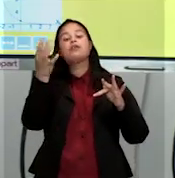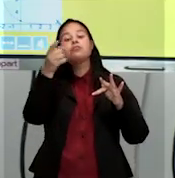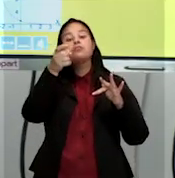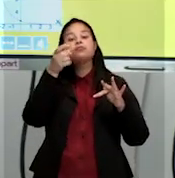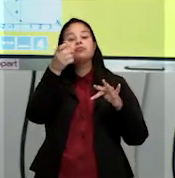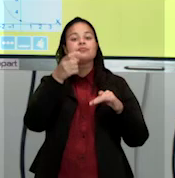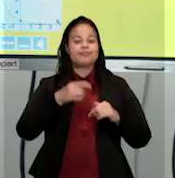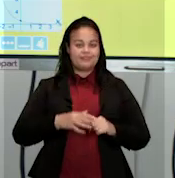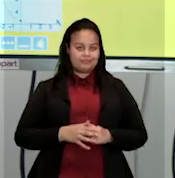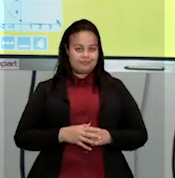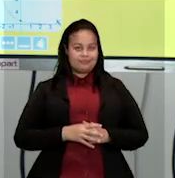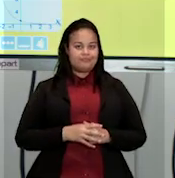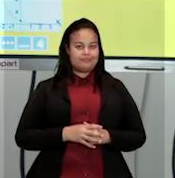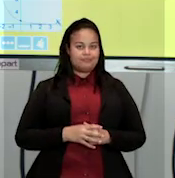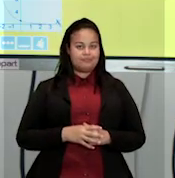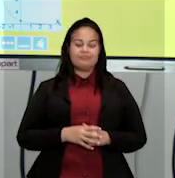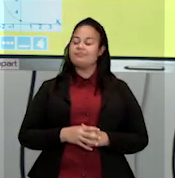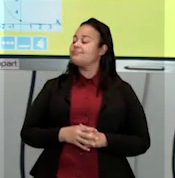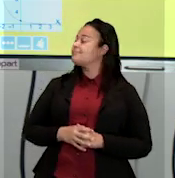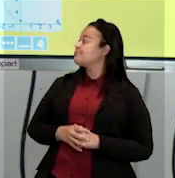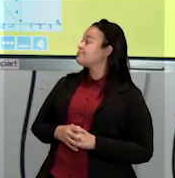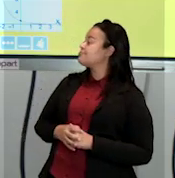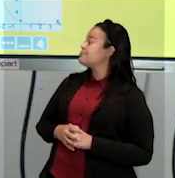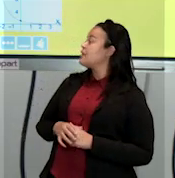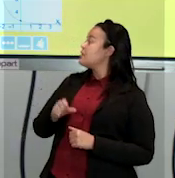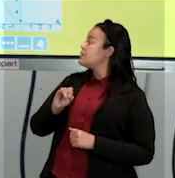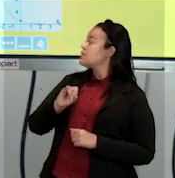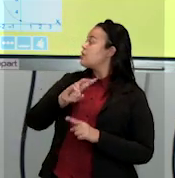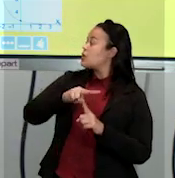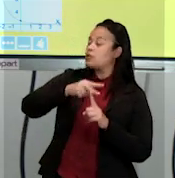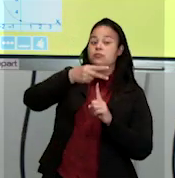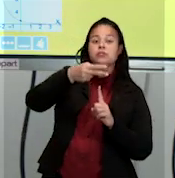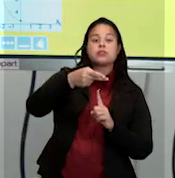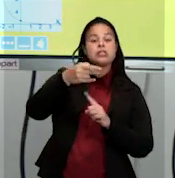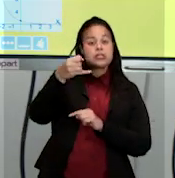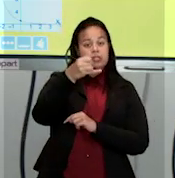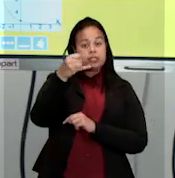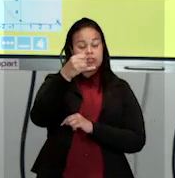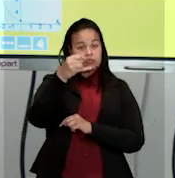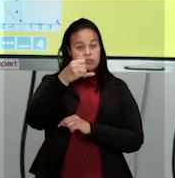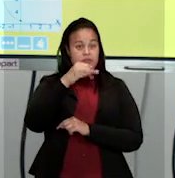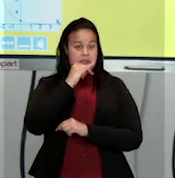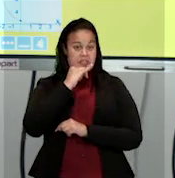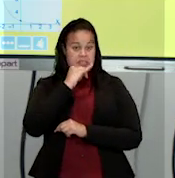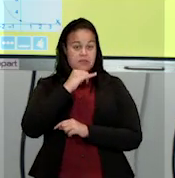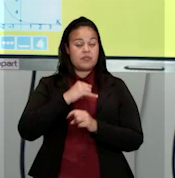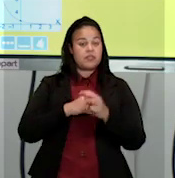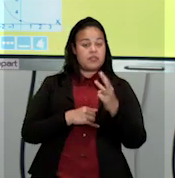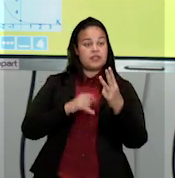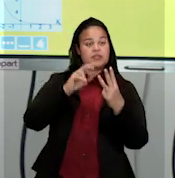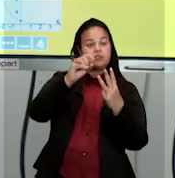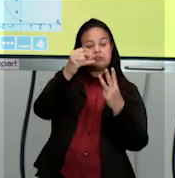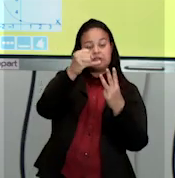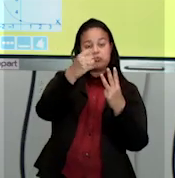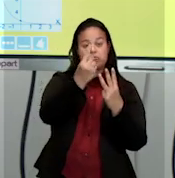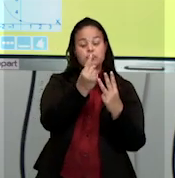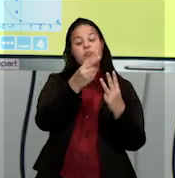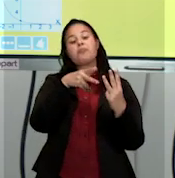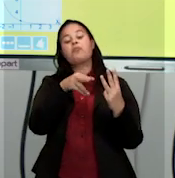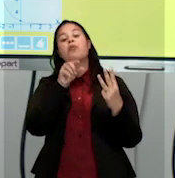x. E quando eu tiver expoente negativo também, por exemplo, 3 elevado a menos 1, isso vai ser igual